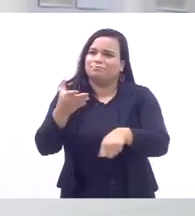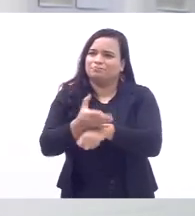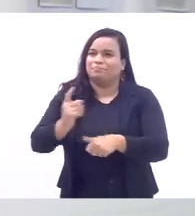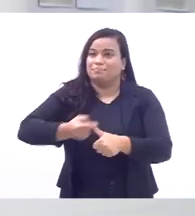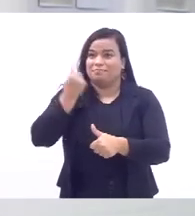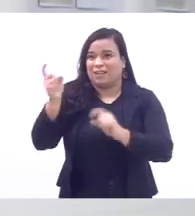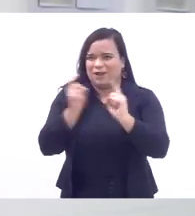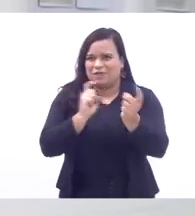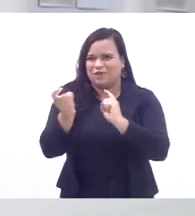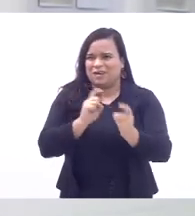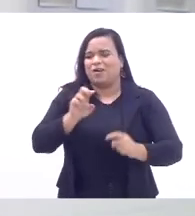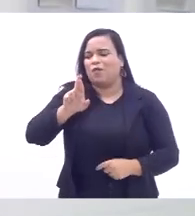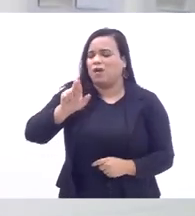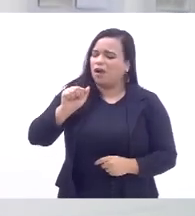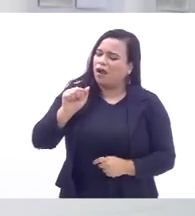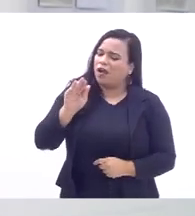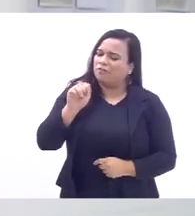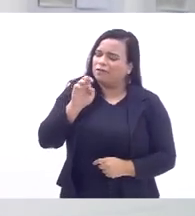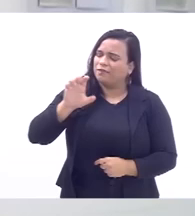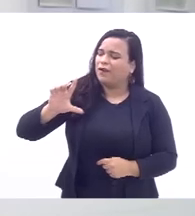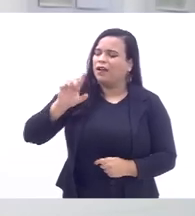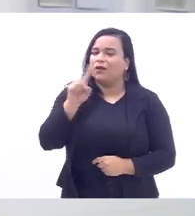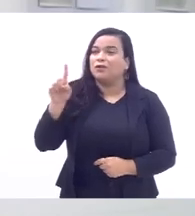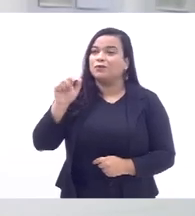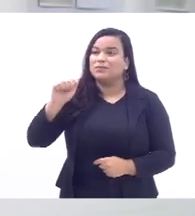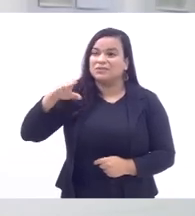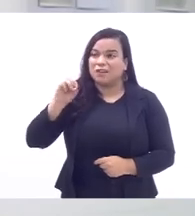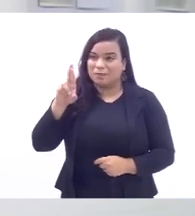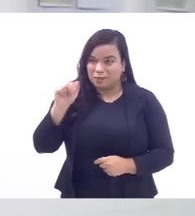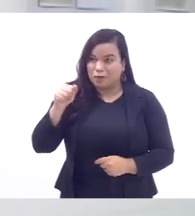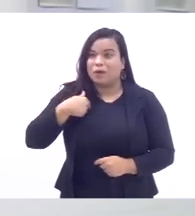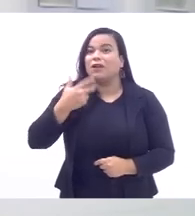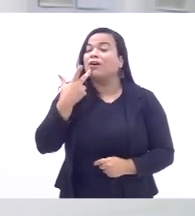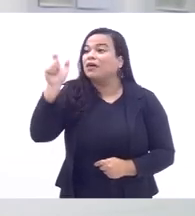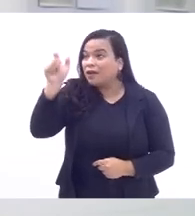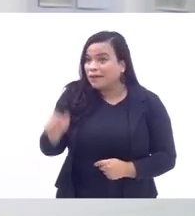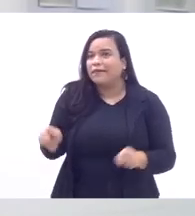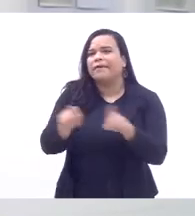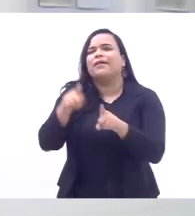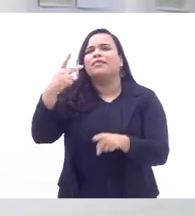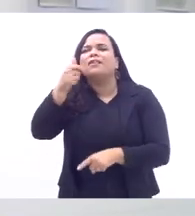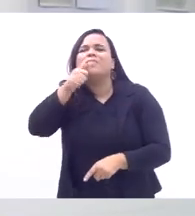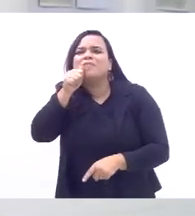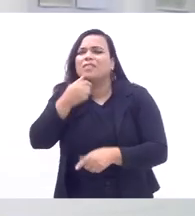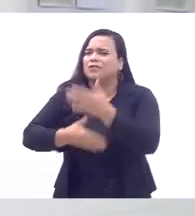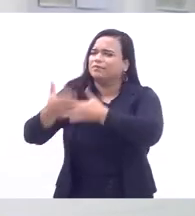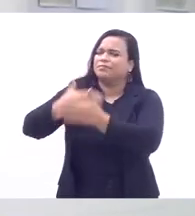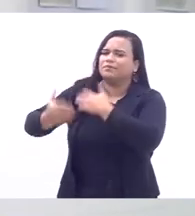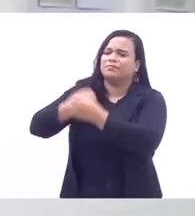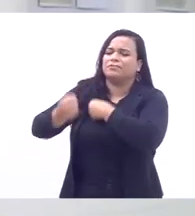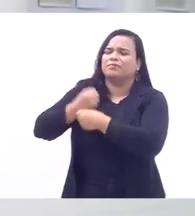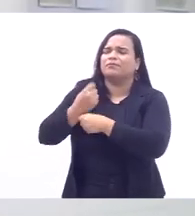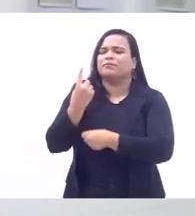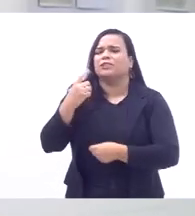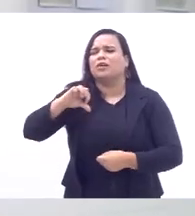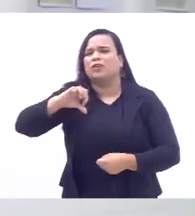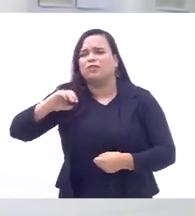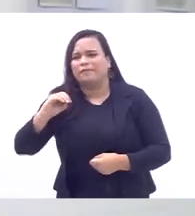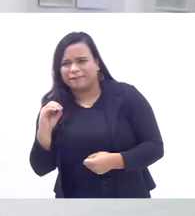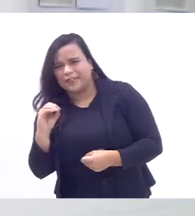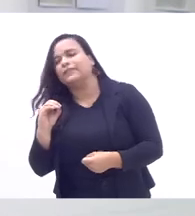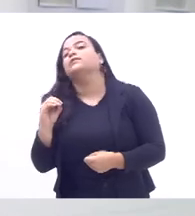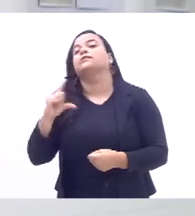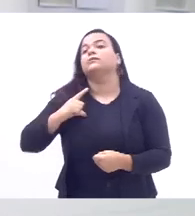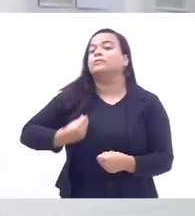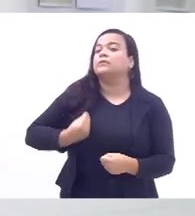Zamora. E quando eu falei com o Rafael, eu falei isso com ele, com a mãe dele. No início da década de 90, estava presente